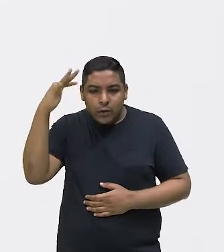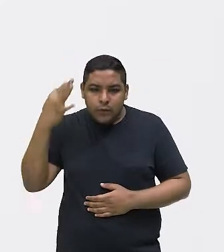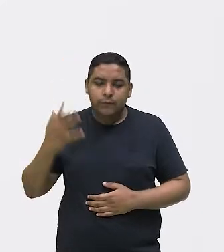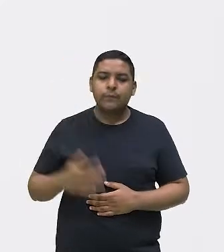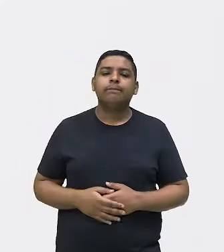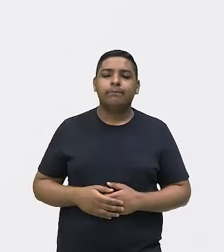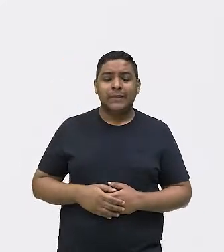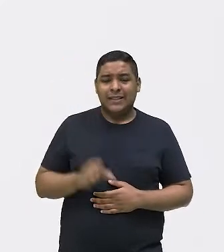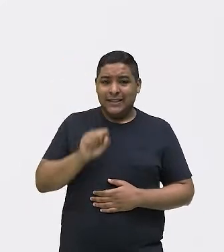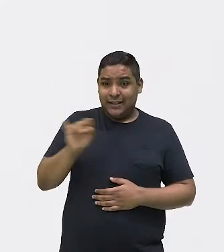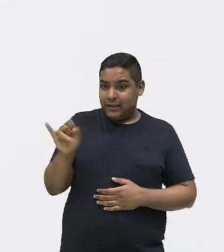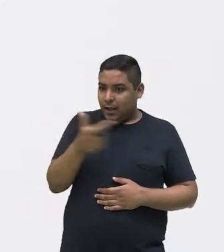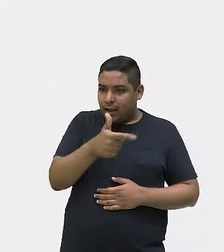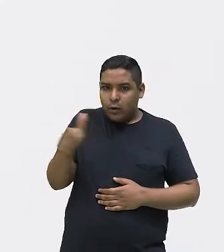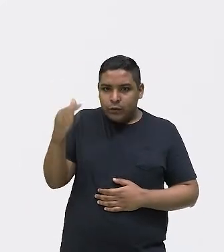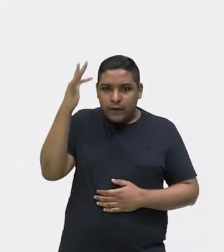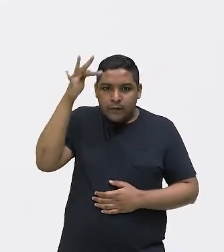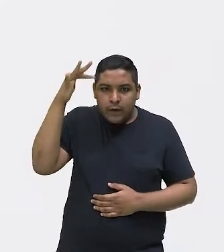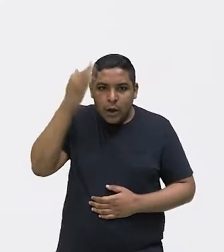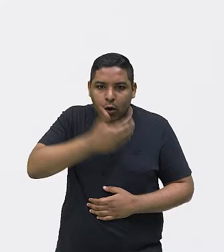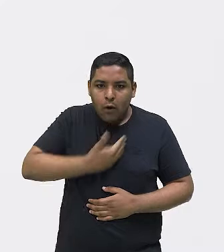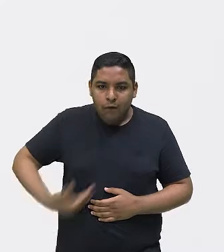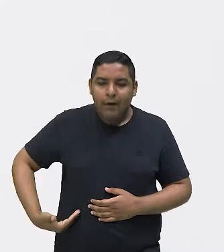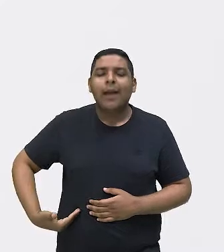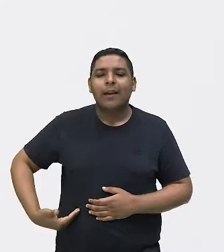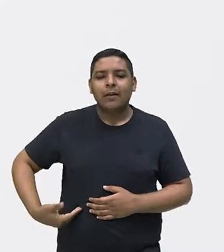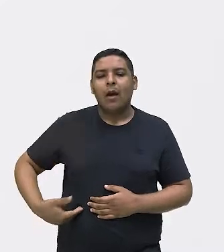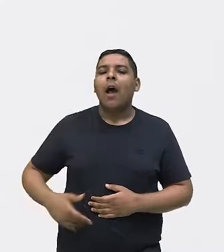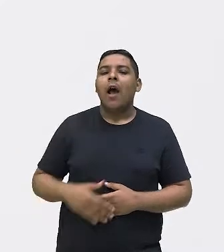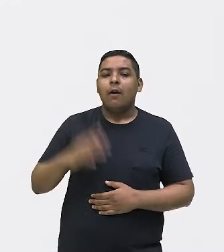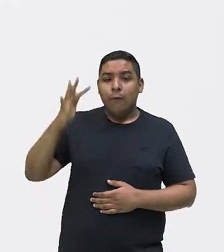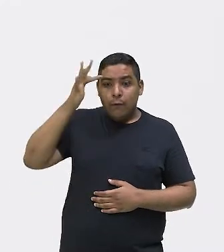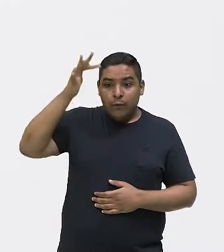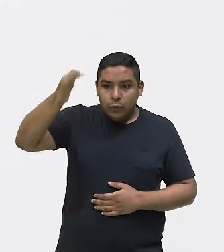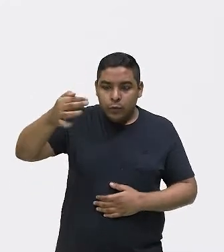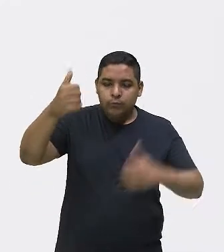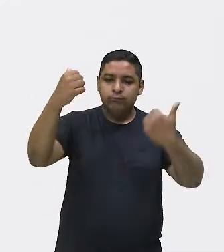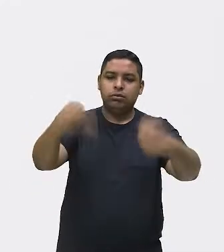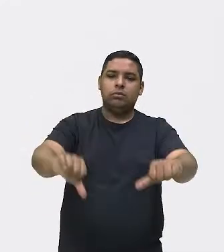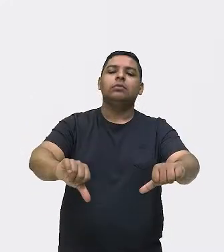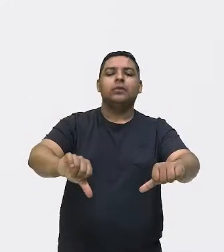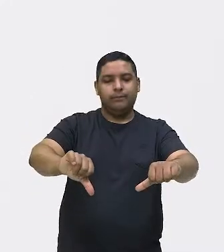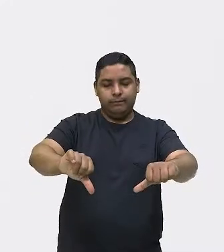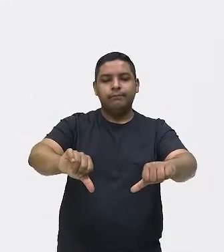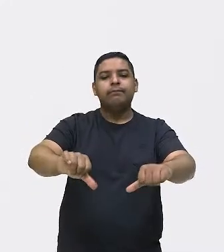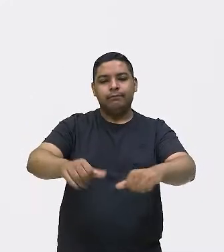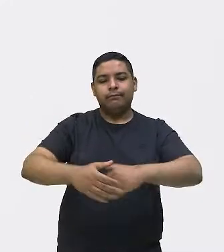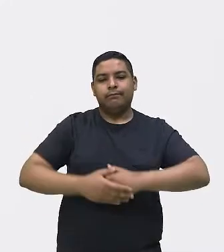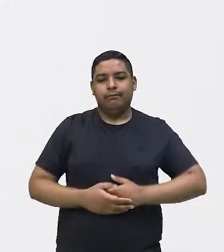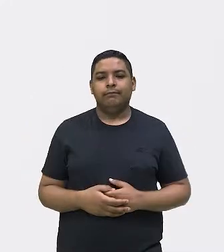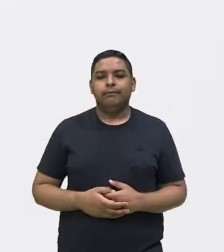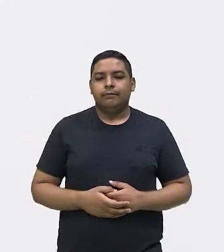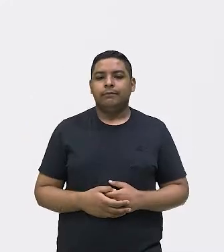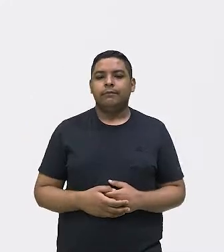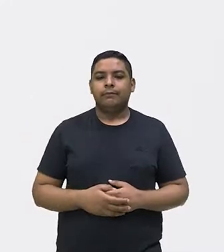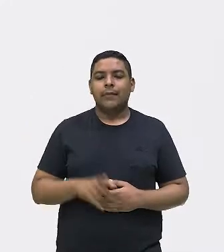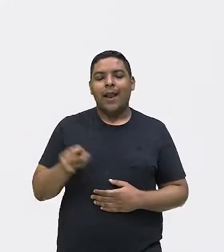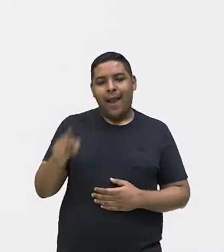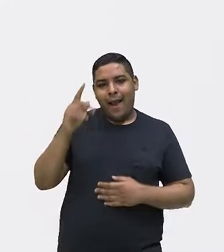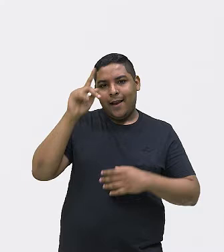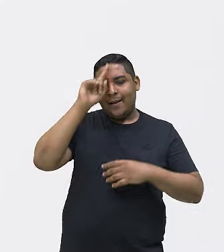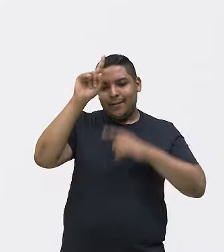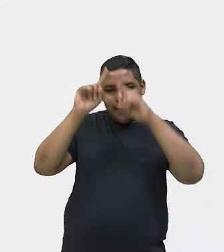para Platão, esse governo tenderia a ser um fracasso. Essa era a ideia dele, né? A ideia do Platão é